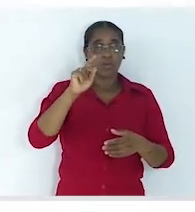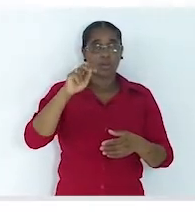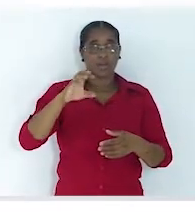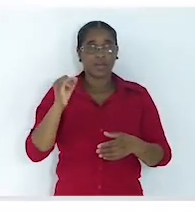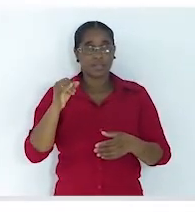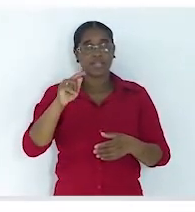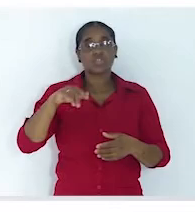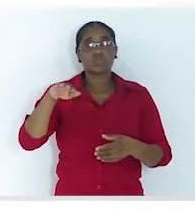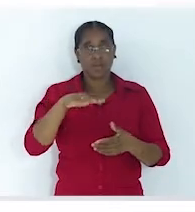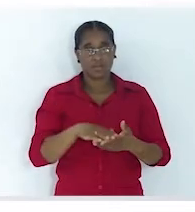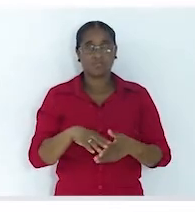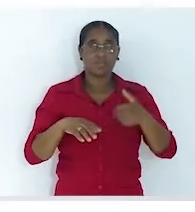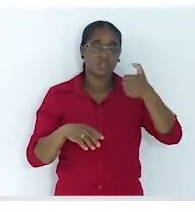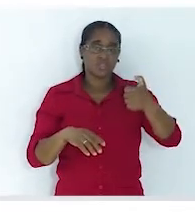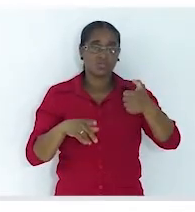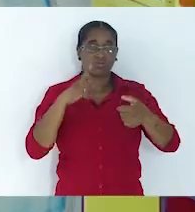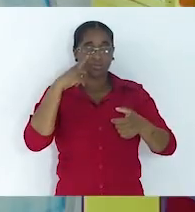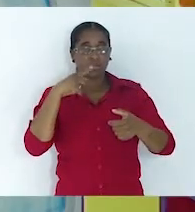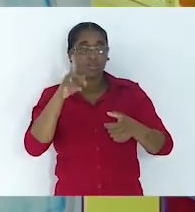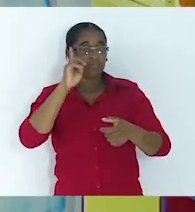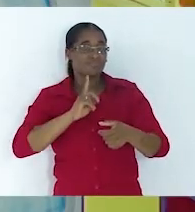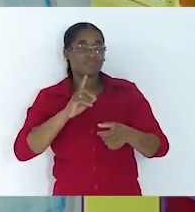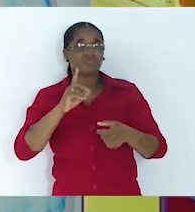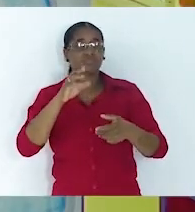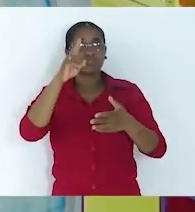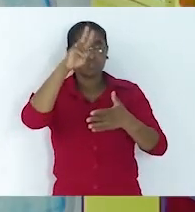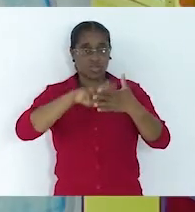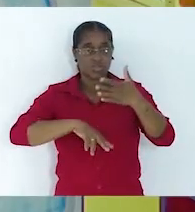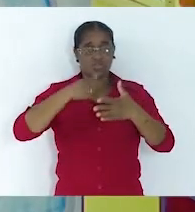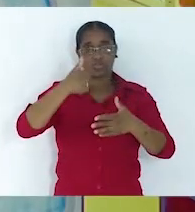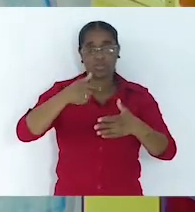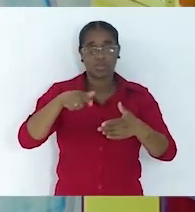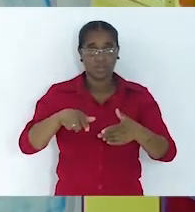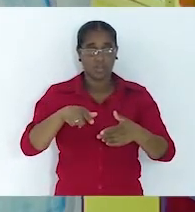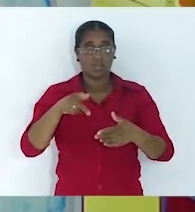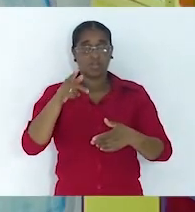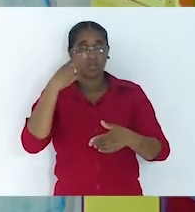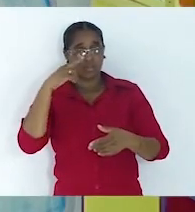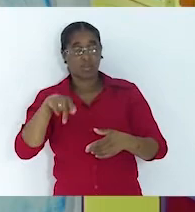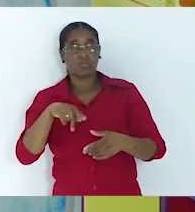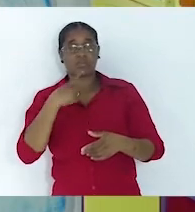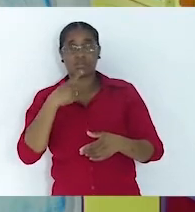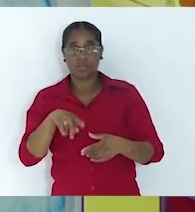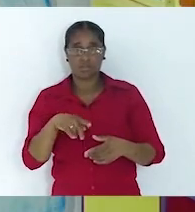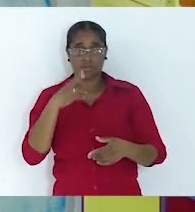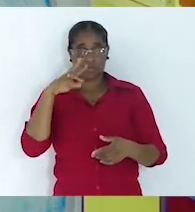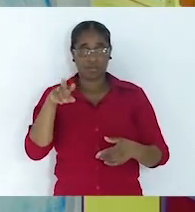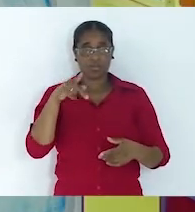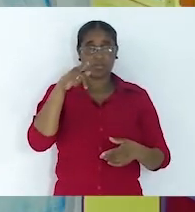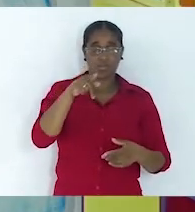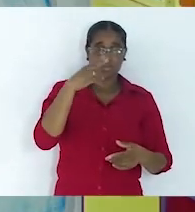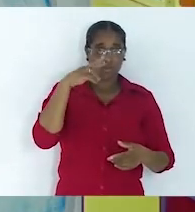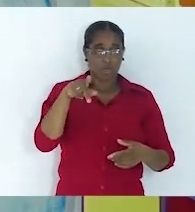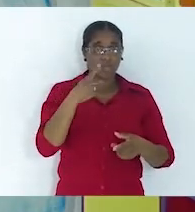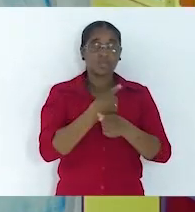5. Caracteriza a rapariga do excerto B. Aqui nós tínhamos que voltar para o excerto B para tu veres essa caracterização,